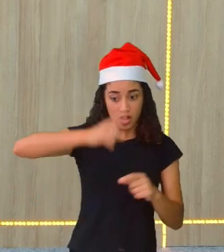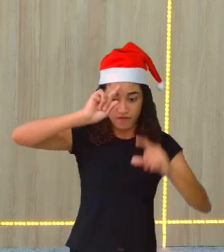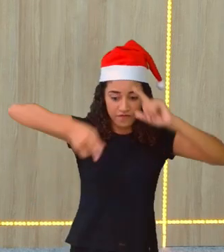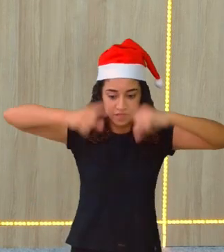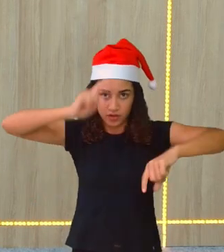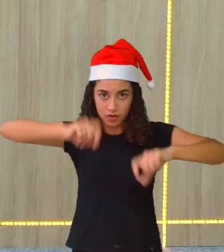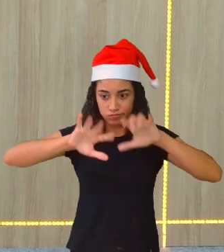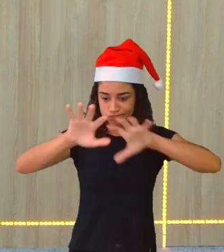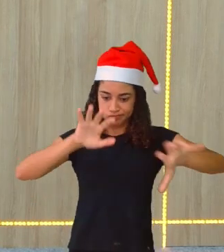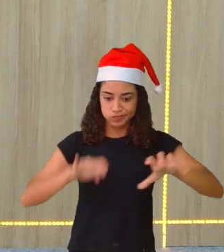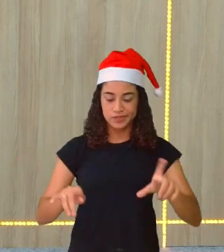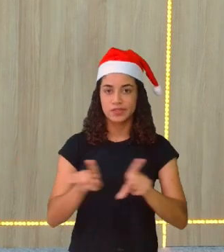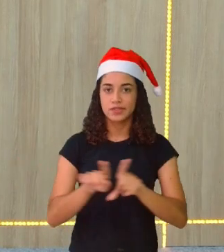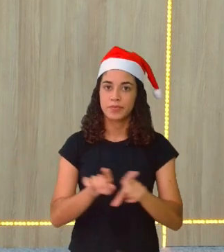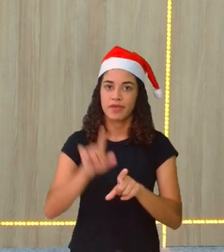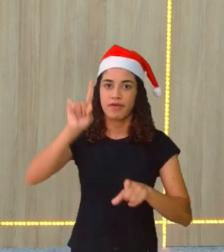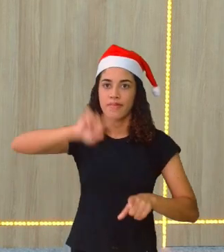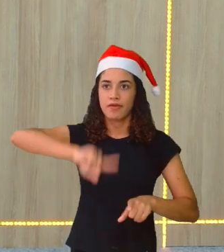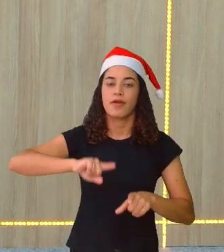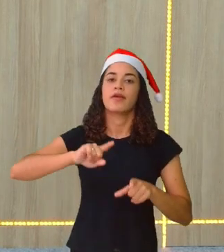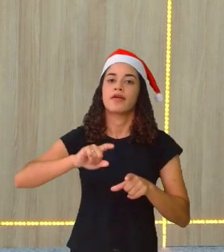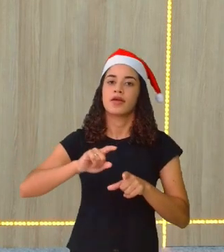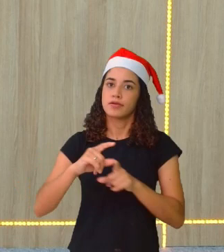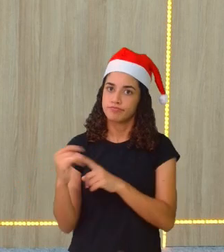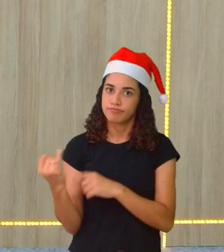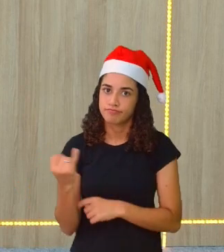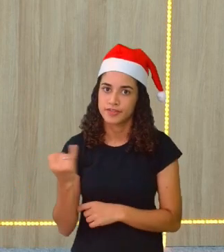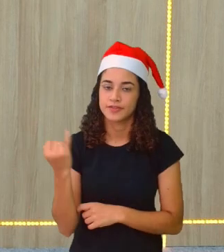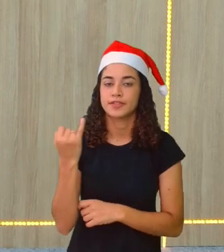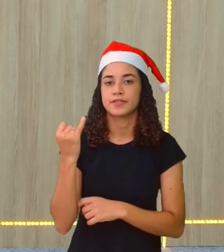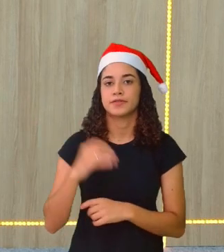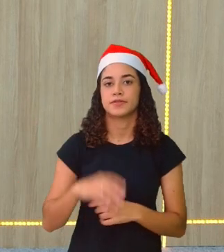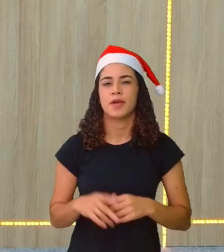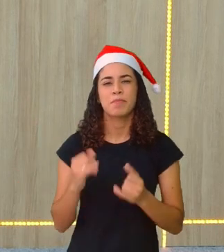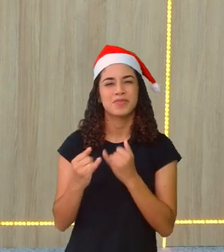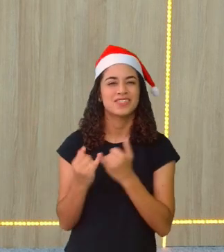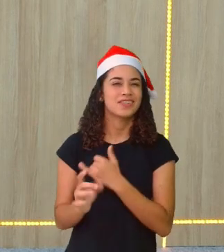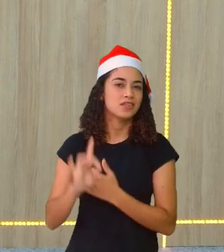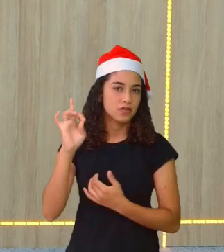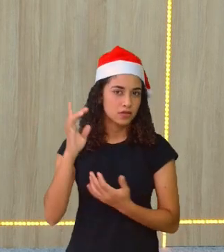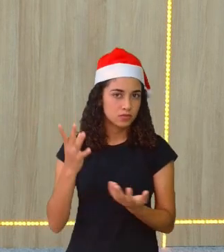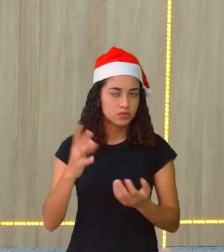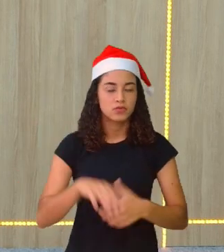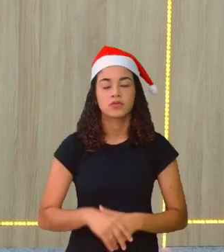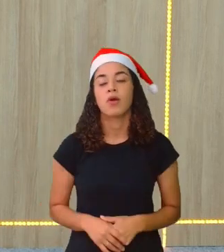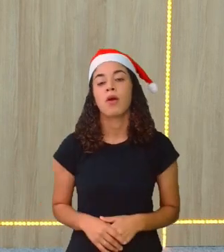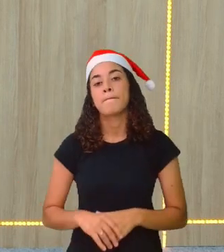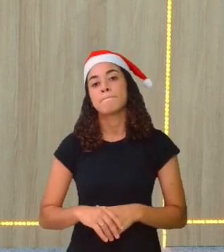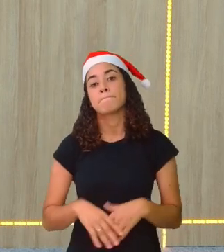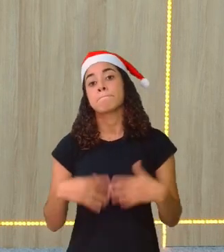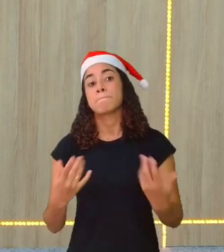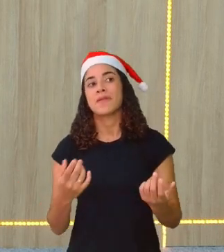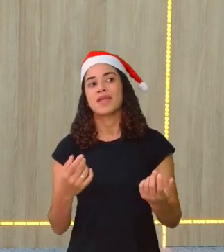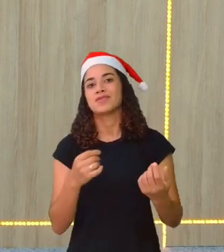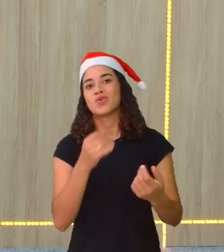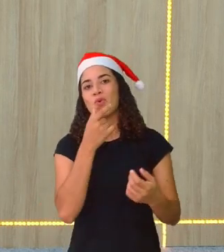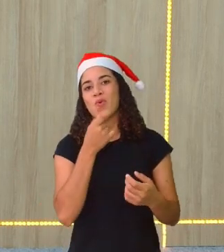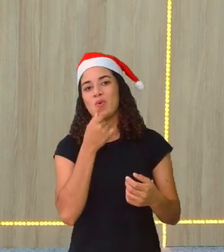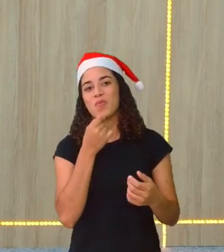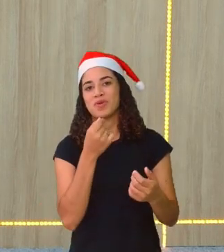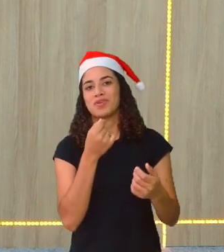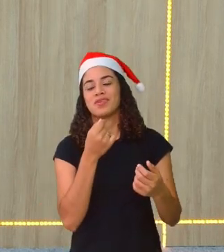as legiões romanas, chefe maior. Mas aí isso entra em atrito com os cristãos na época, porque os cristãos vão